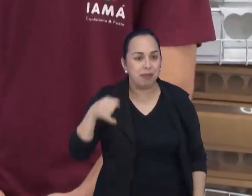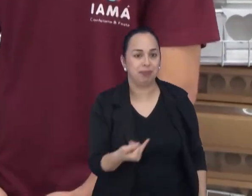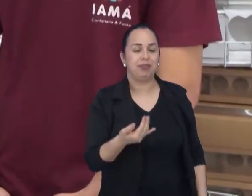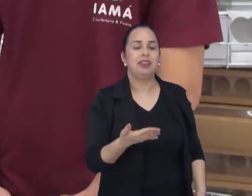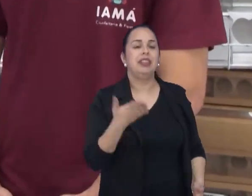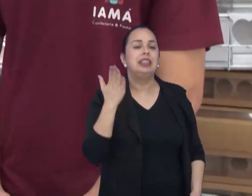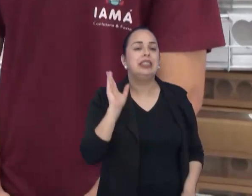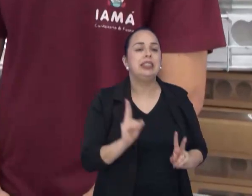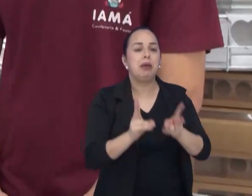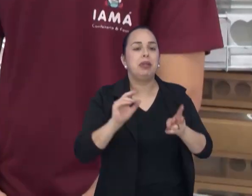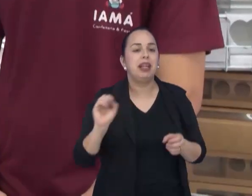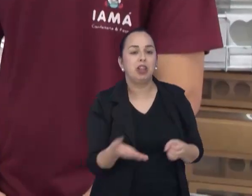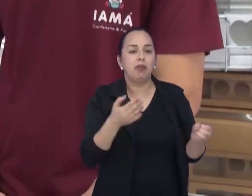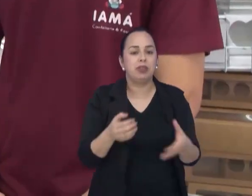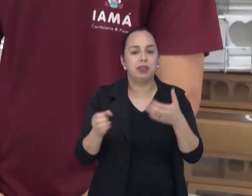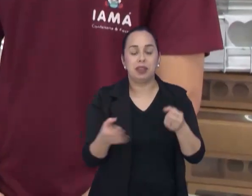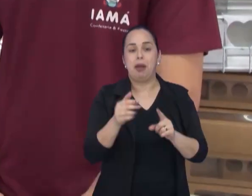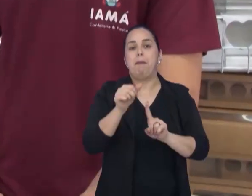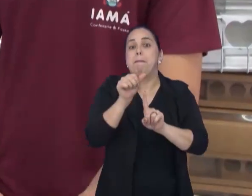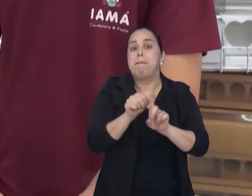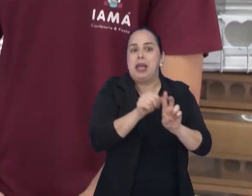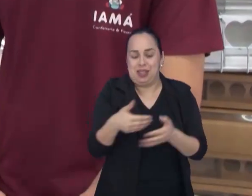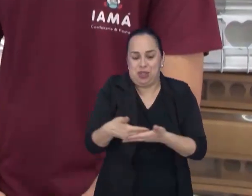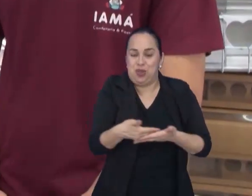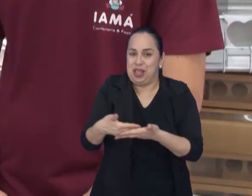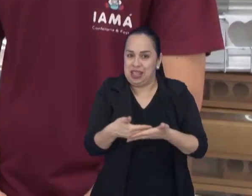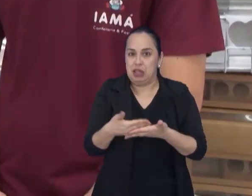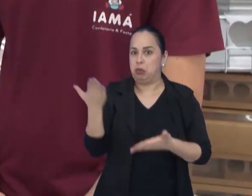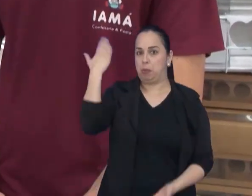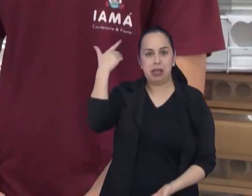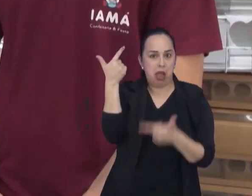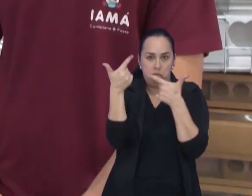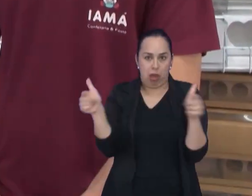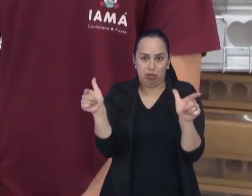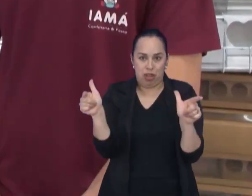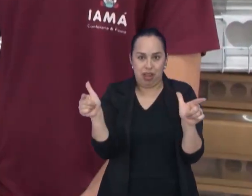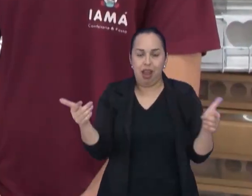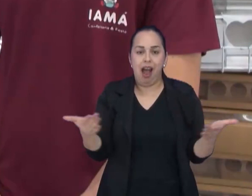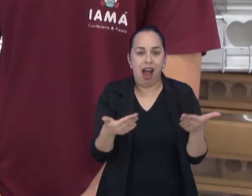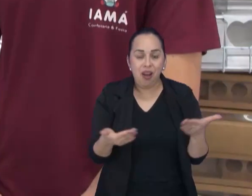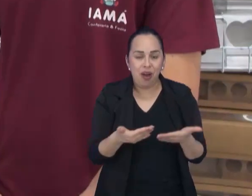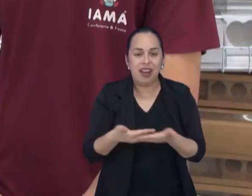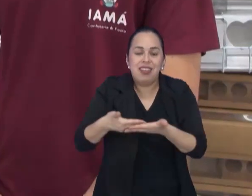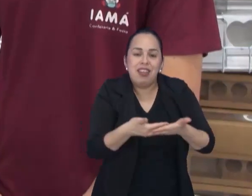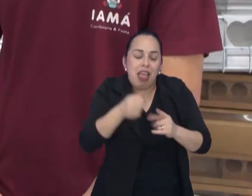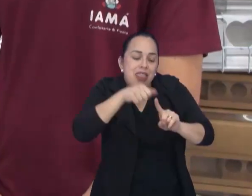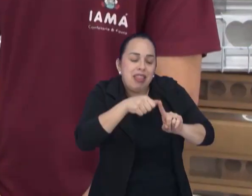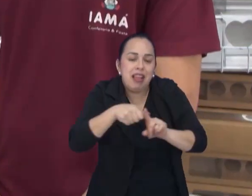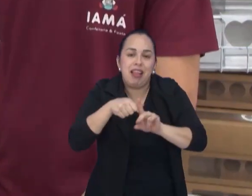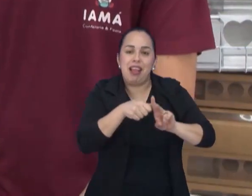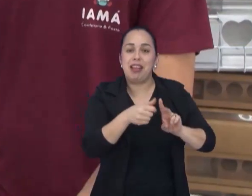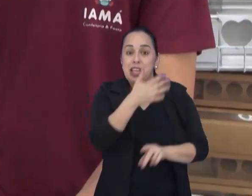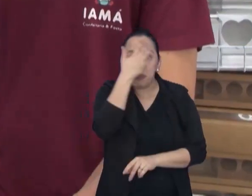tem essas novidades, né? Igual você falou, o mêsversário, que até um tempo atrás talvez não fosse algo tão popular, e agora já é uma